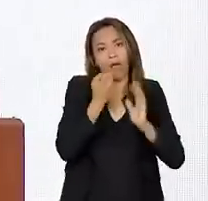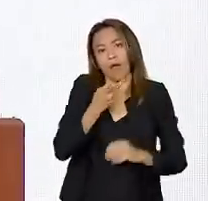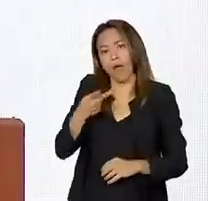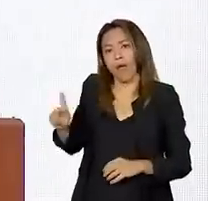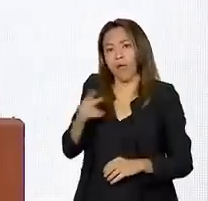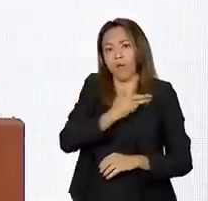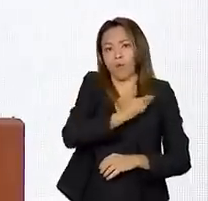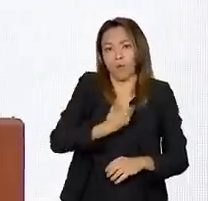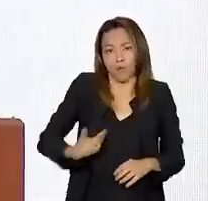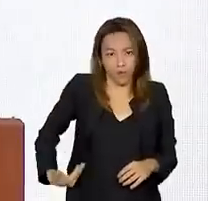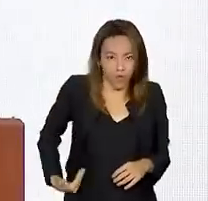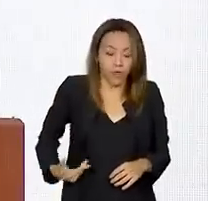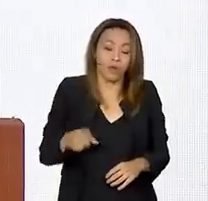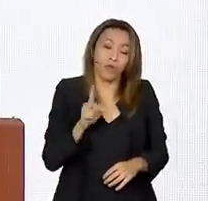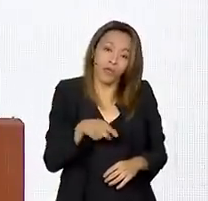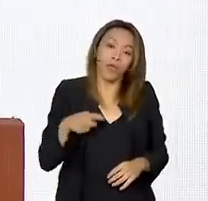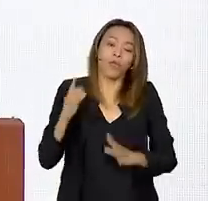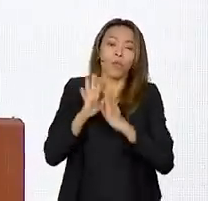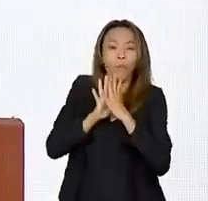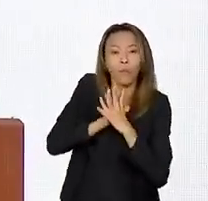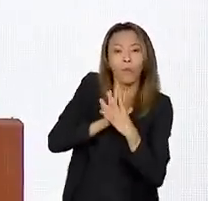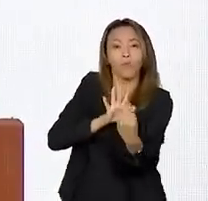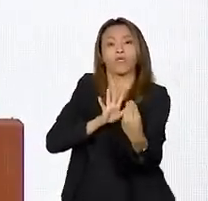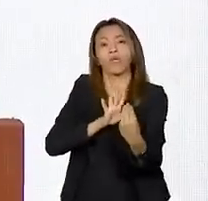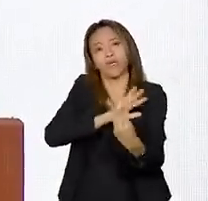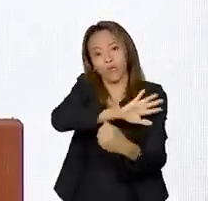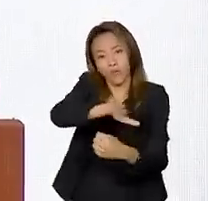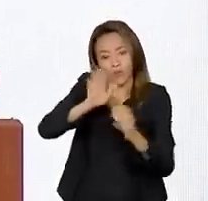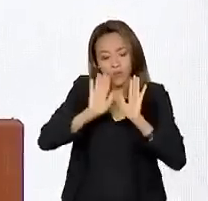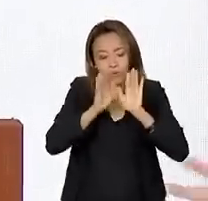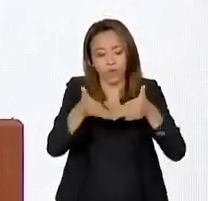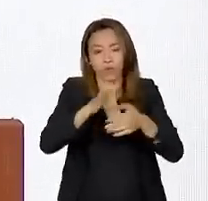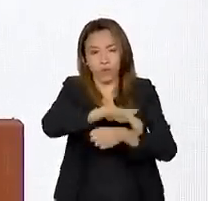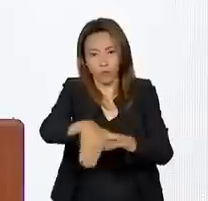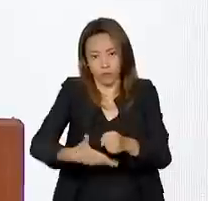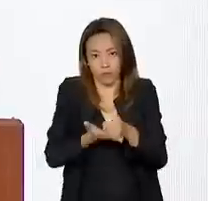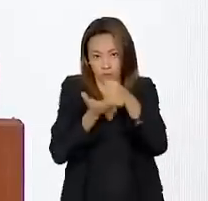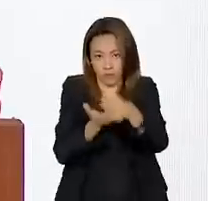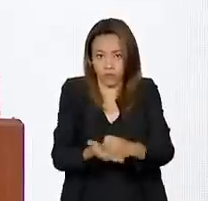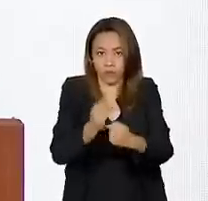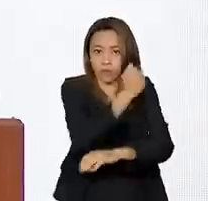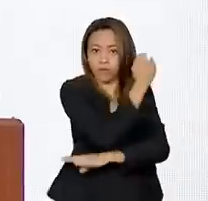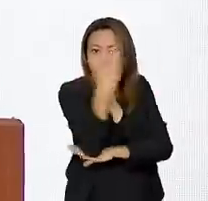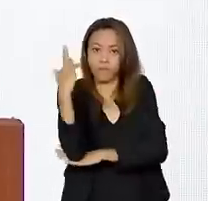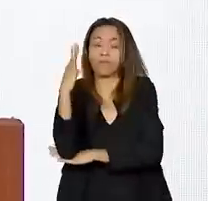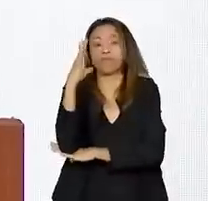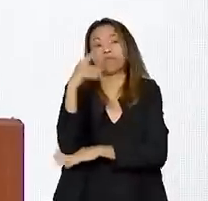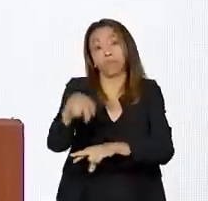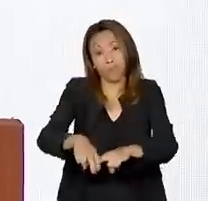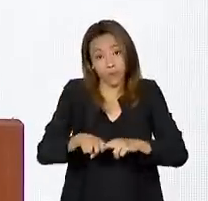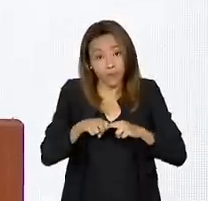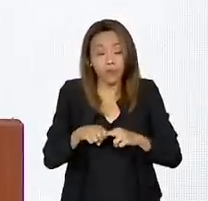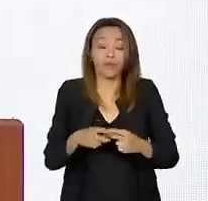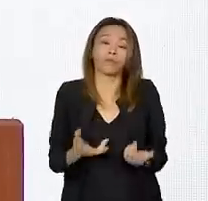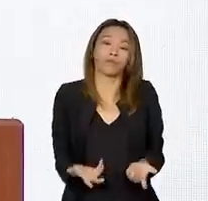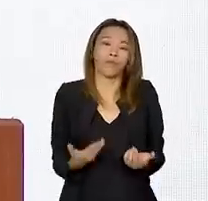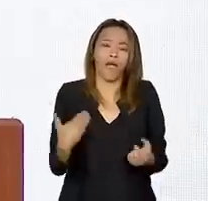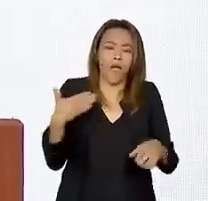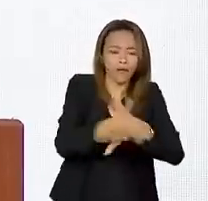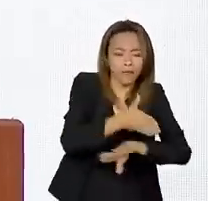saúde também terá que ser um modelo para a sustentabilidade ambiental. Portanto,